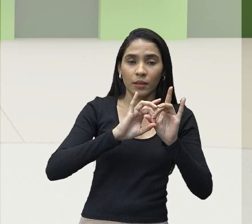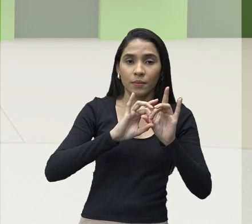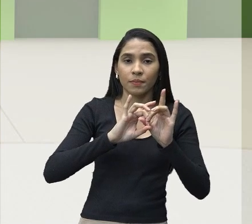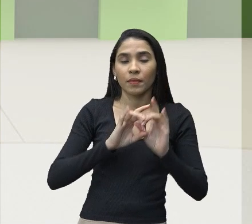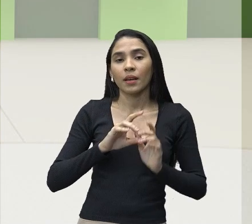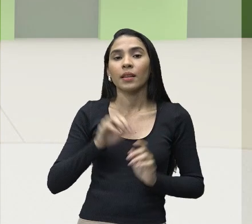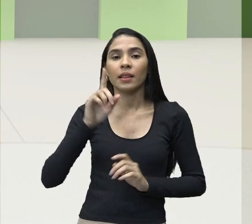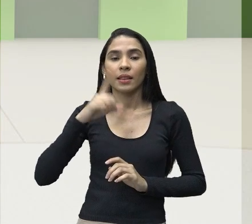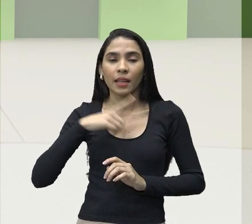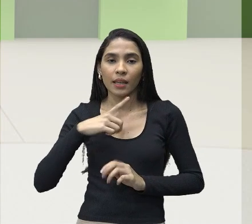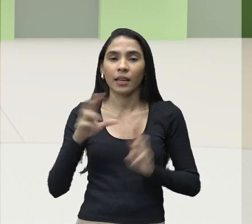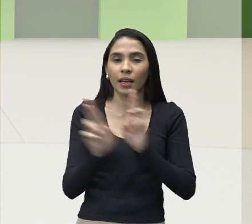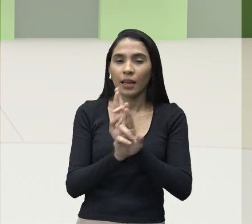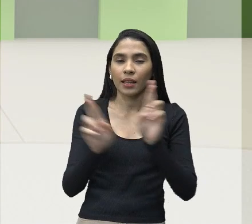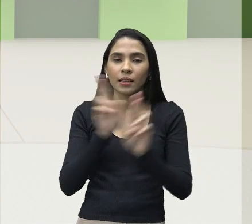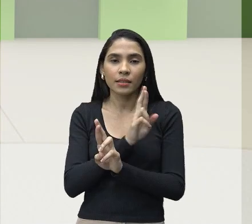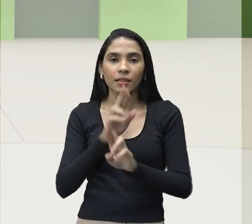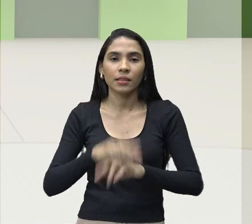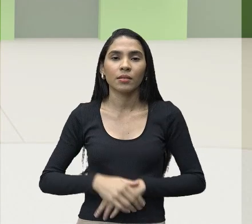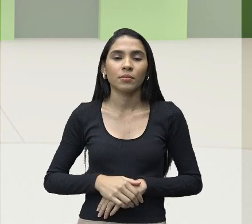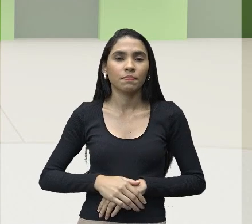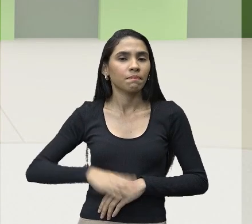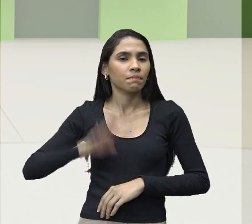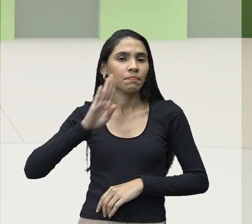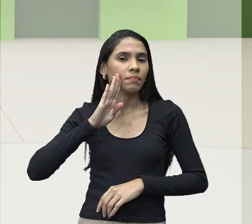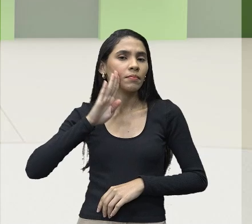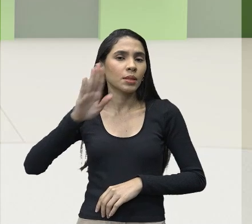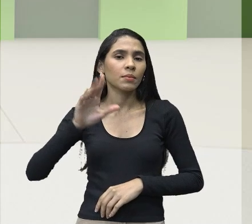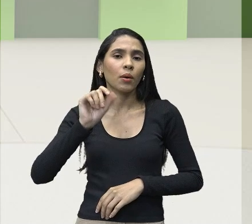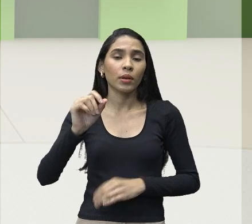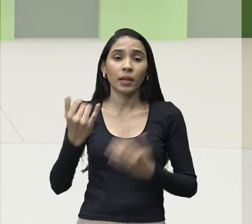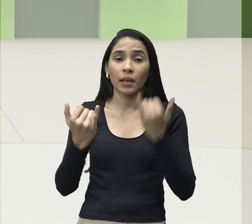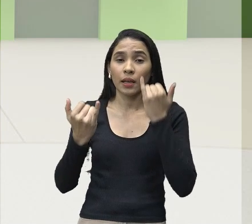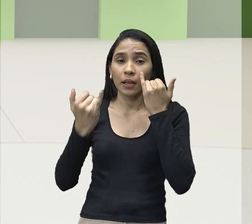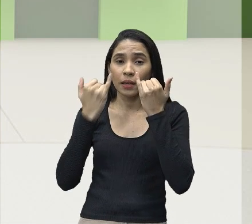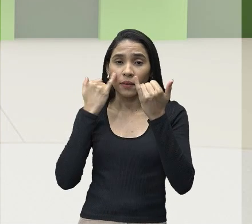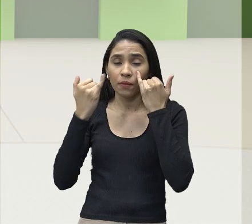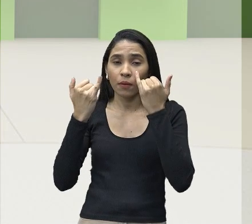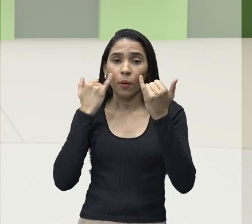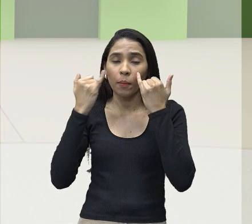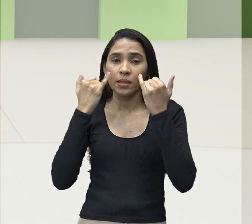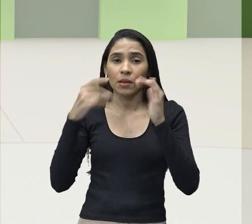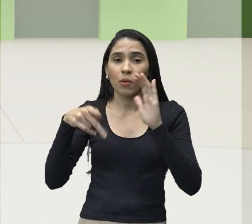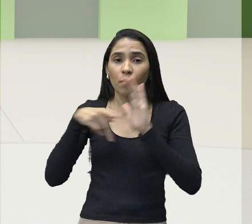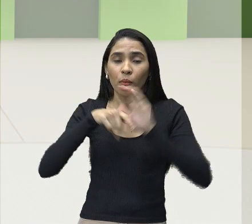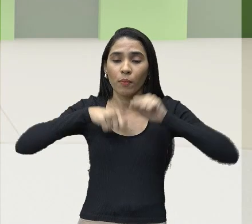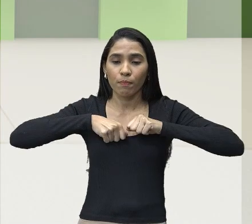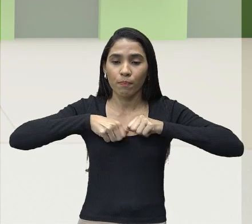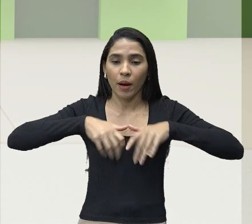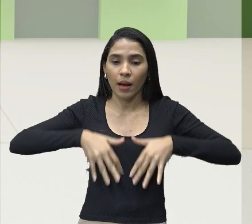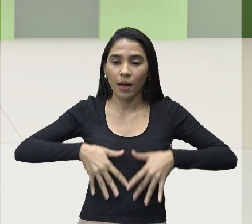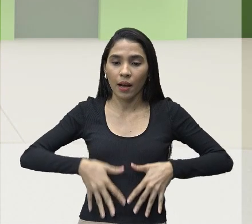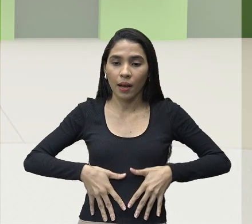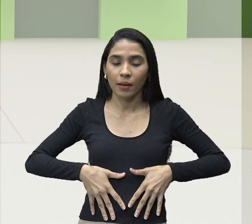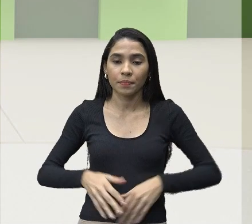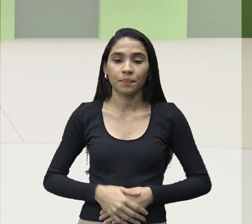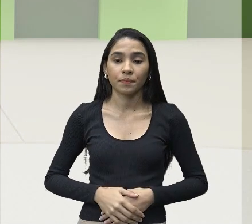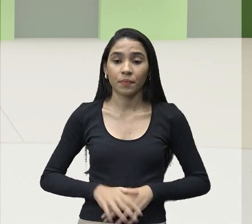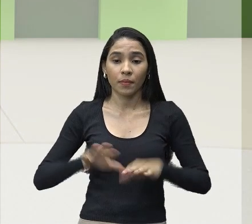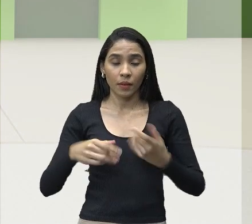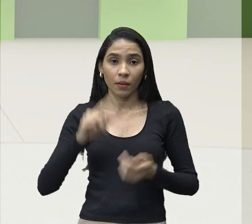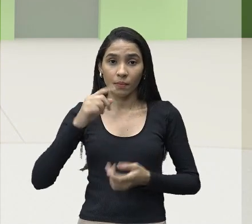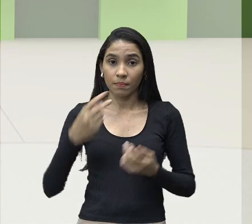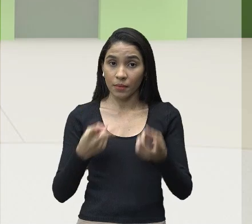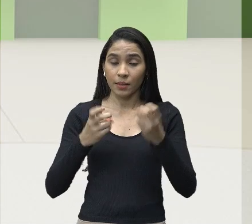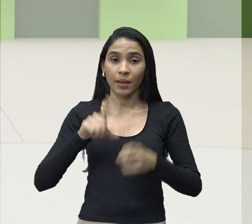são relacionadas exatamente para levar essas informações no nosso corpo. Então, olha só a